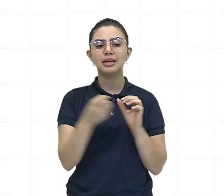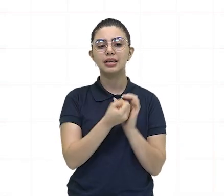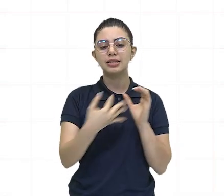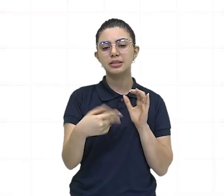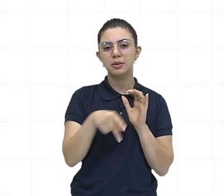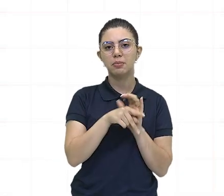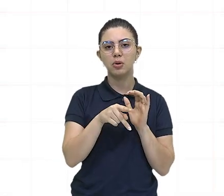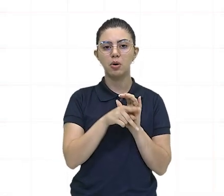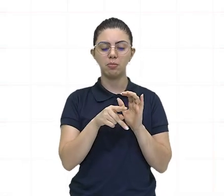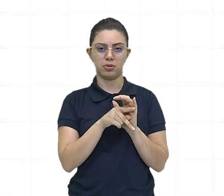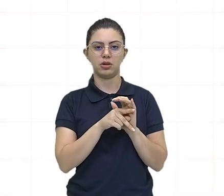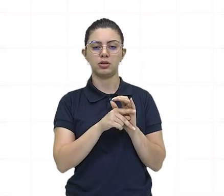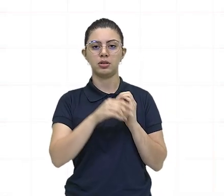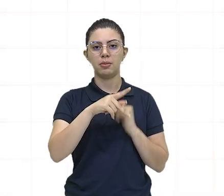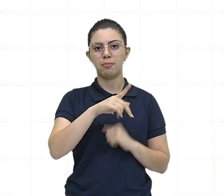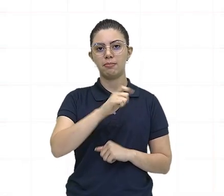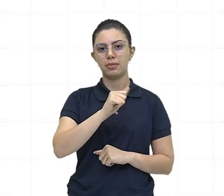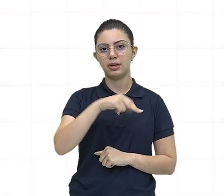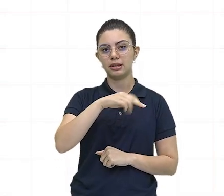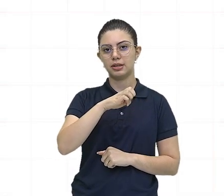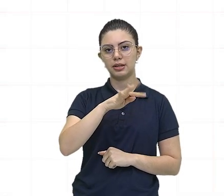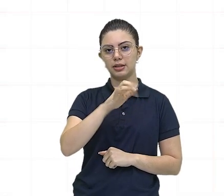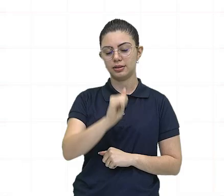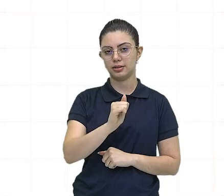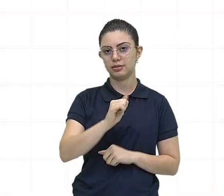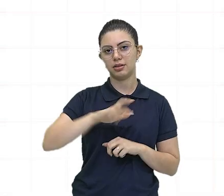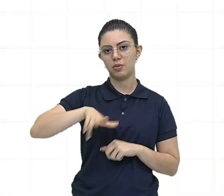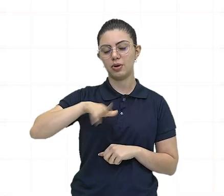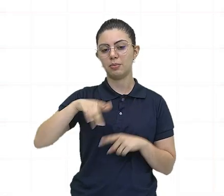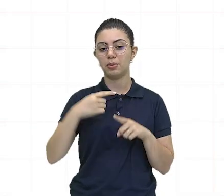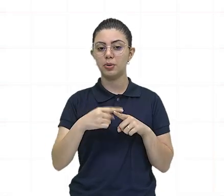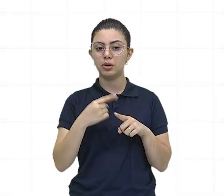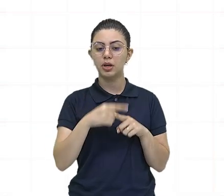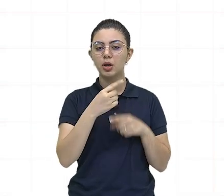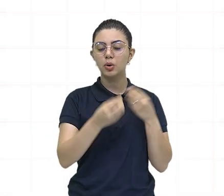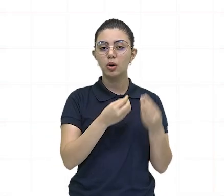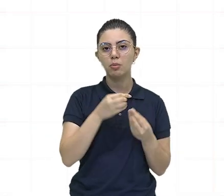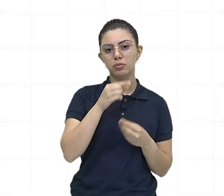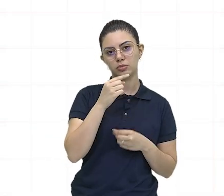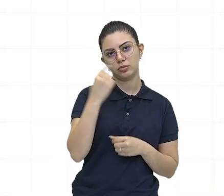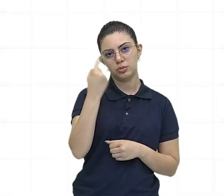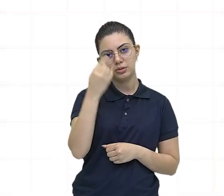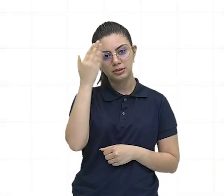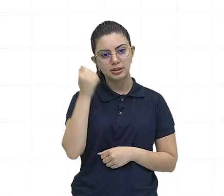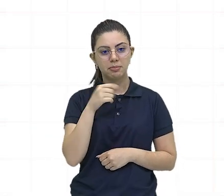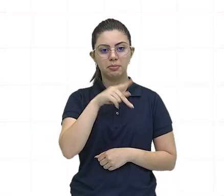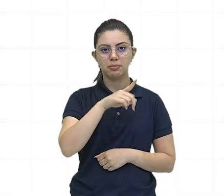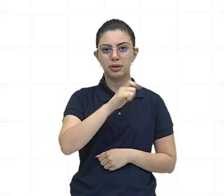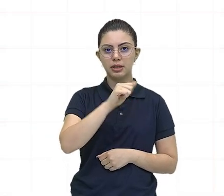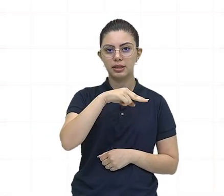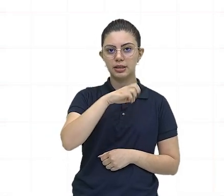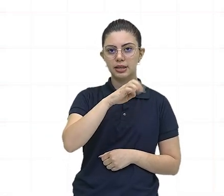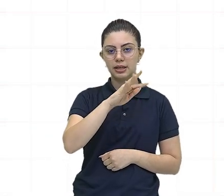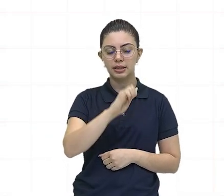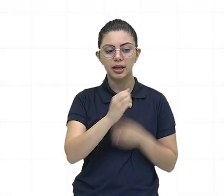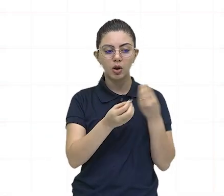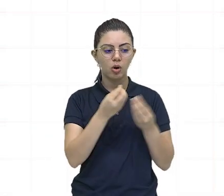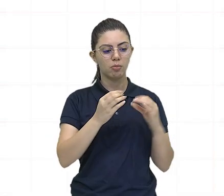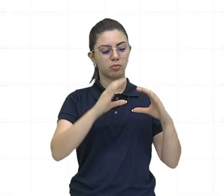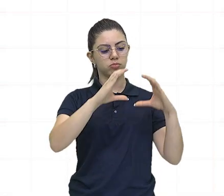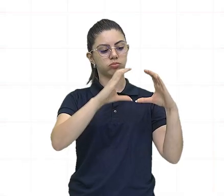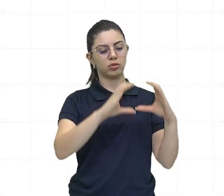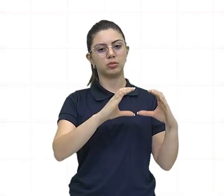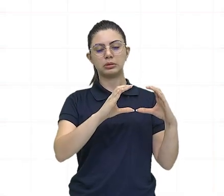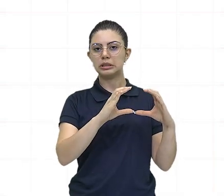têm 3 características principais. Eles têm uma forma arredondada, eles conseguiram